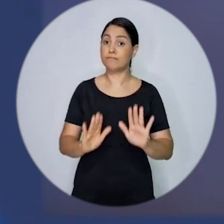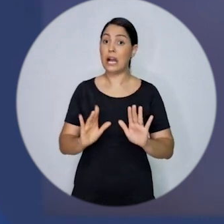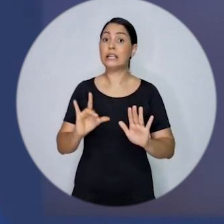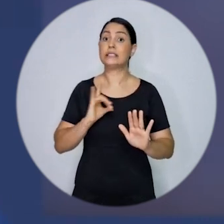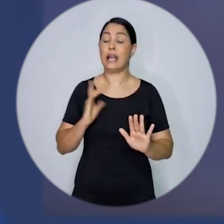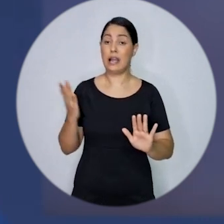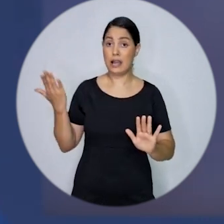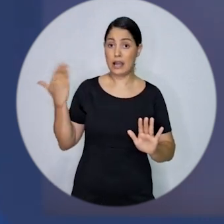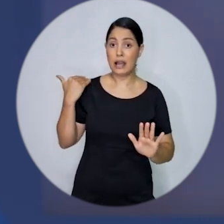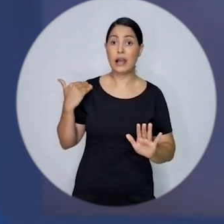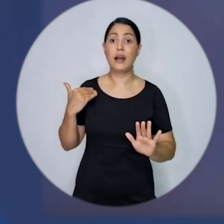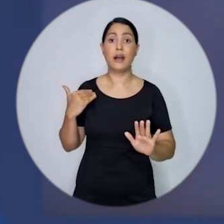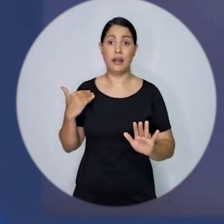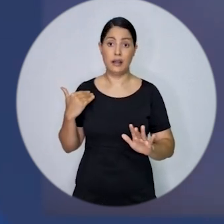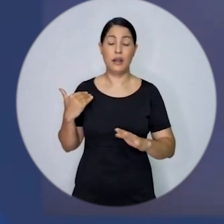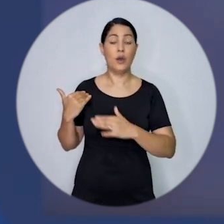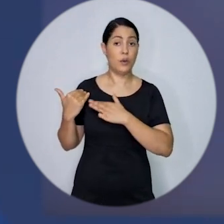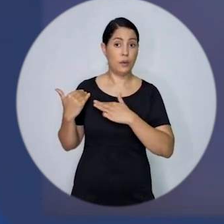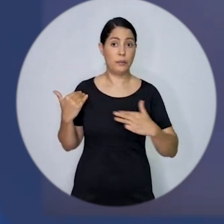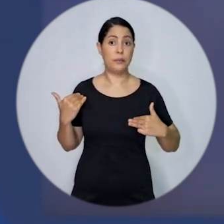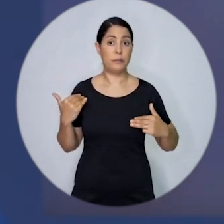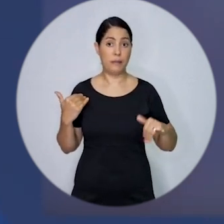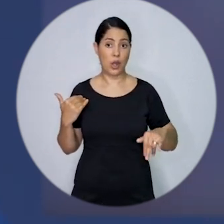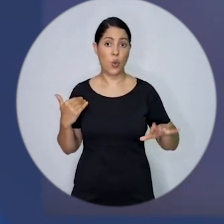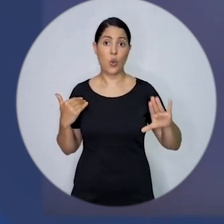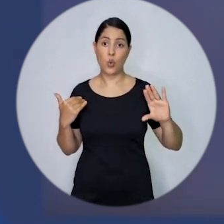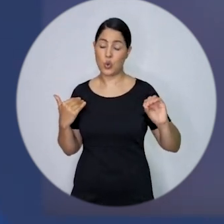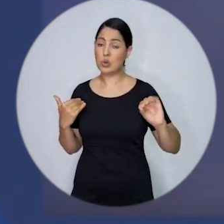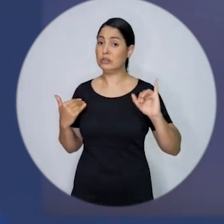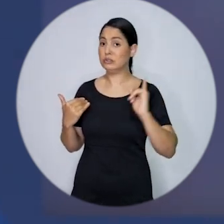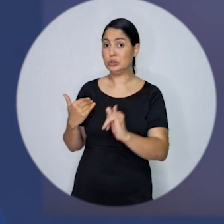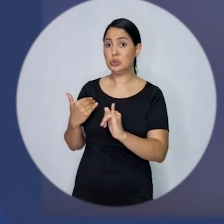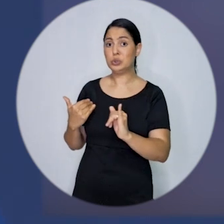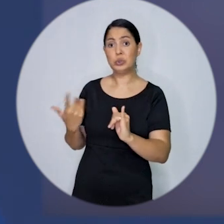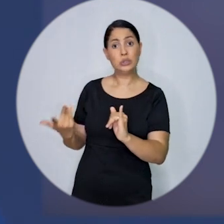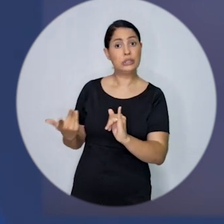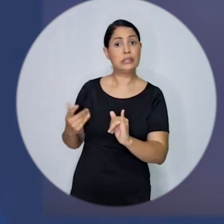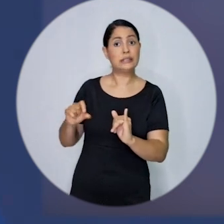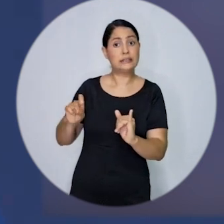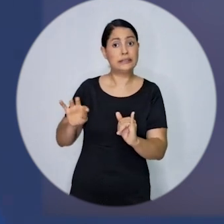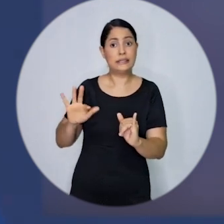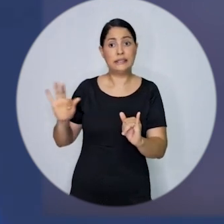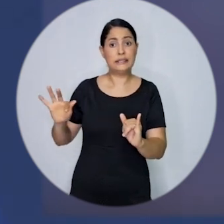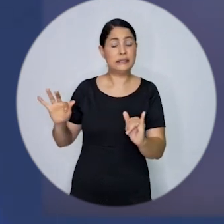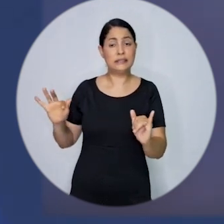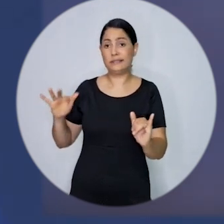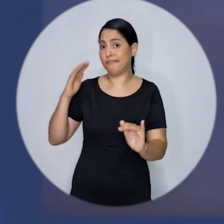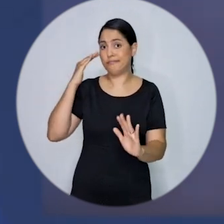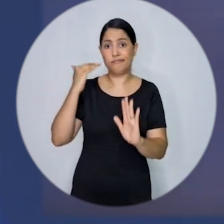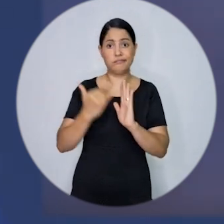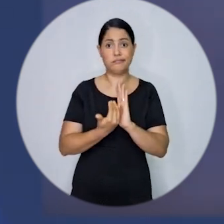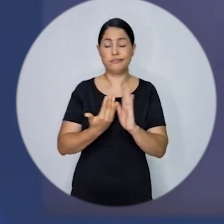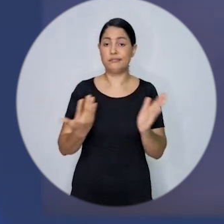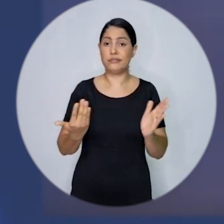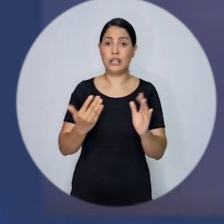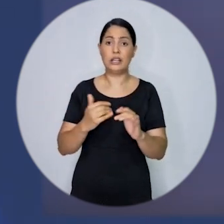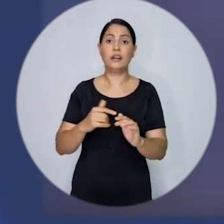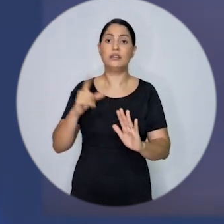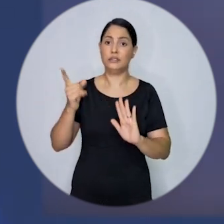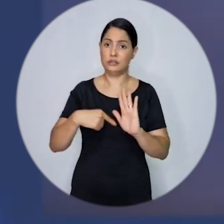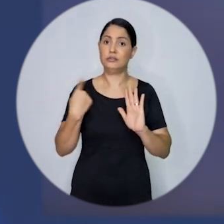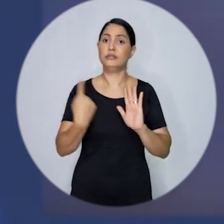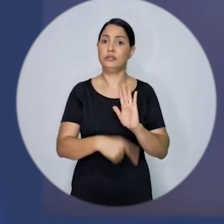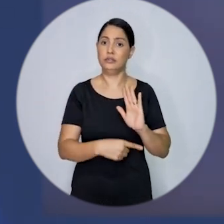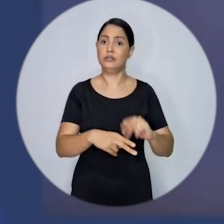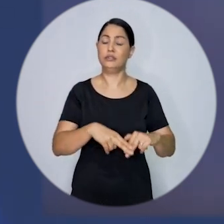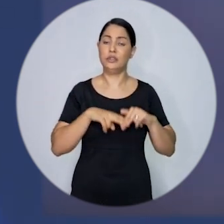Na ocasião, o ministro Luiz Roberto Barroso reafirmou que tal penalidade contradiz a jurisprudência do Supremo e que foi